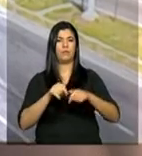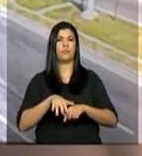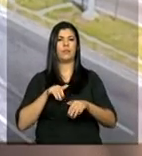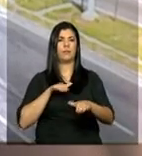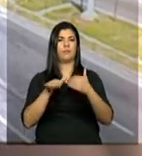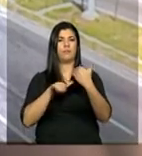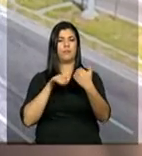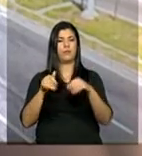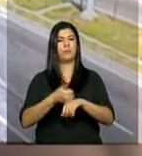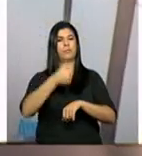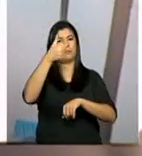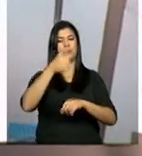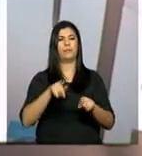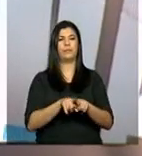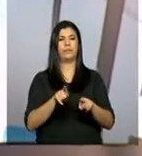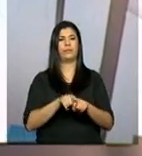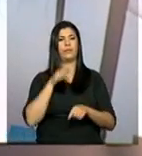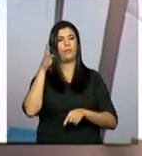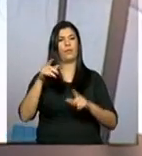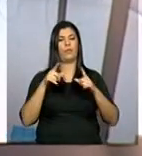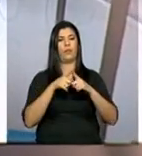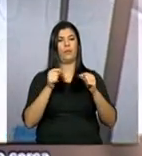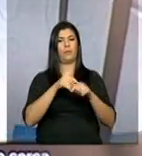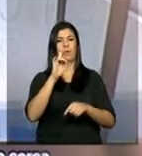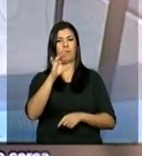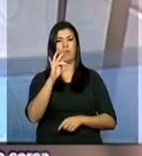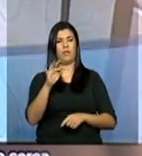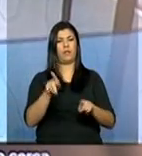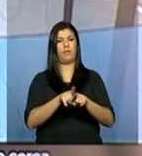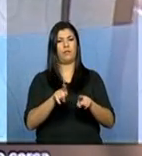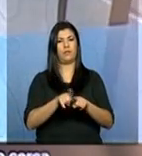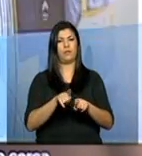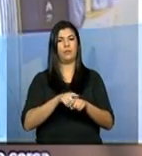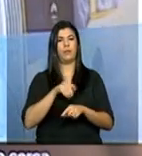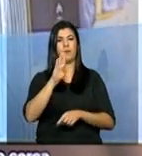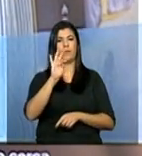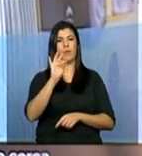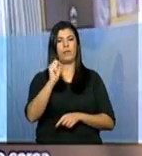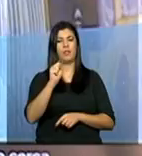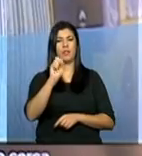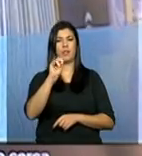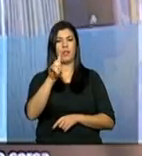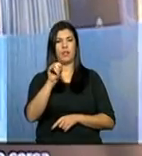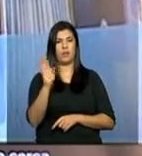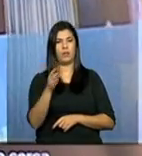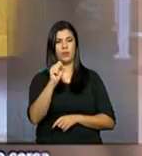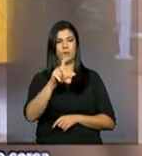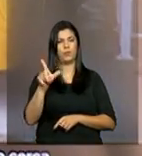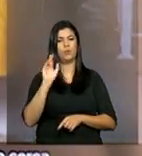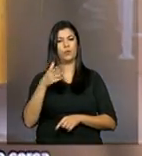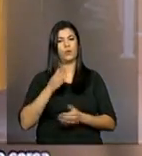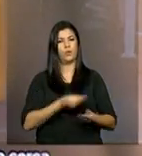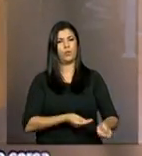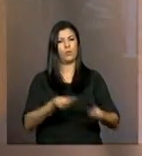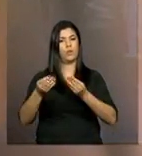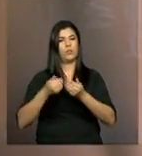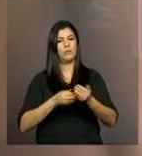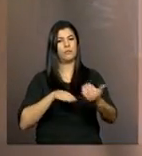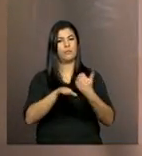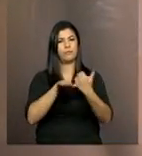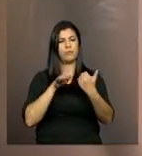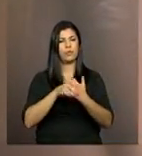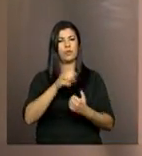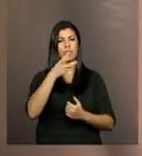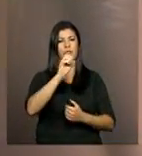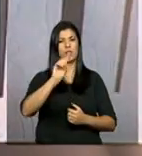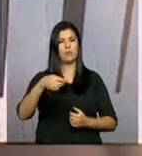na cidade. Indo para o Distrito Federal, o BRT Eixo Sul entrou em operação, transportando cerca de 200